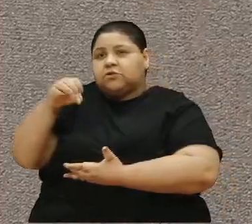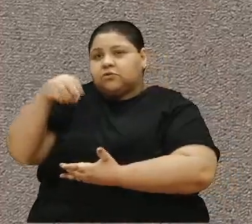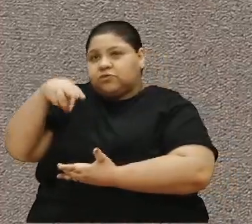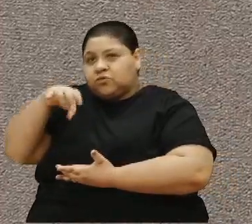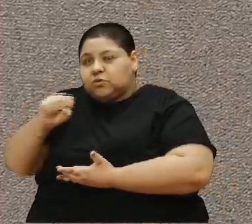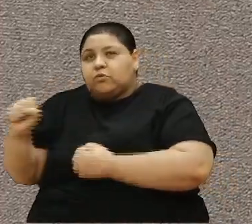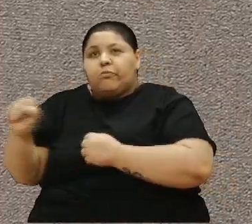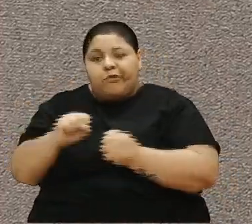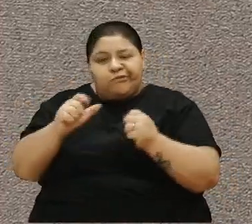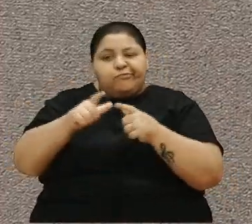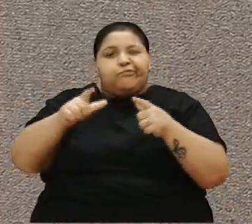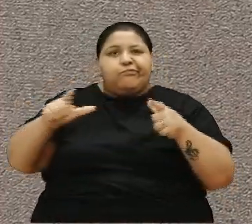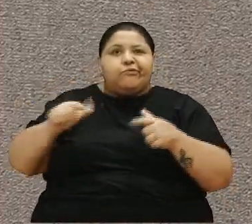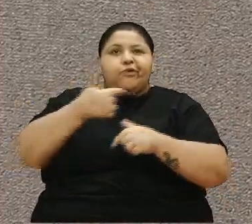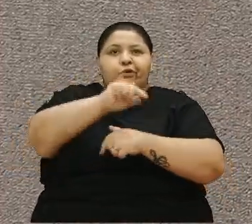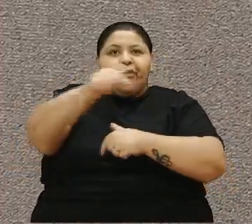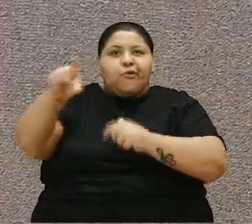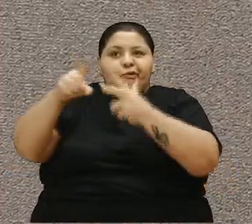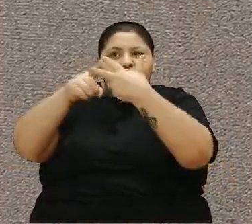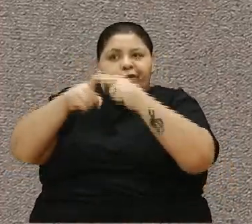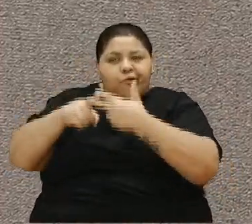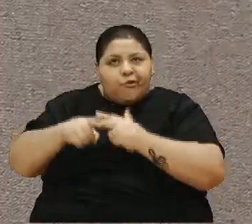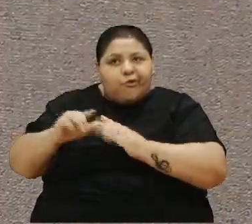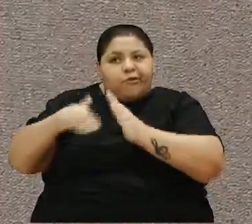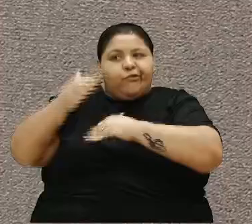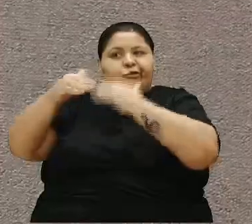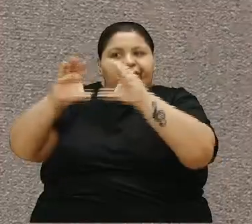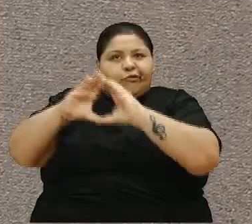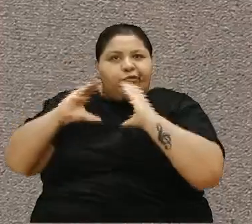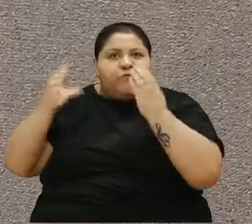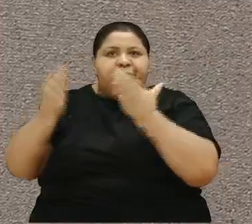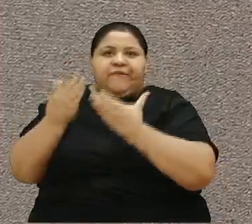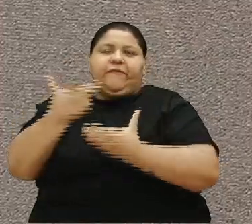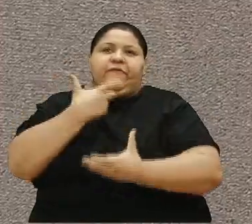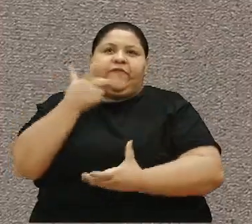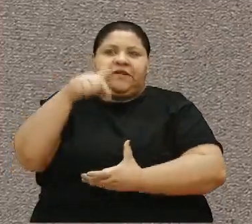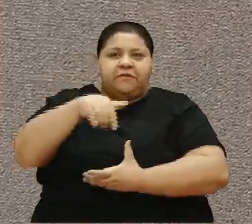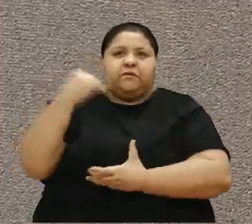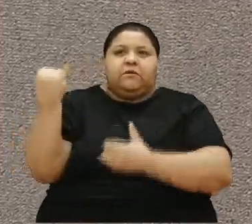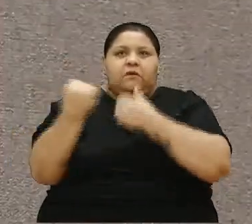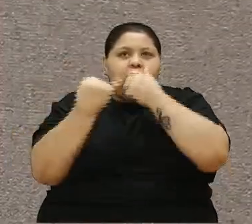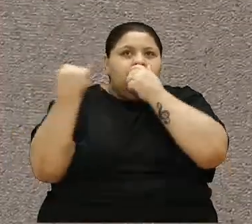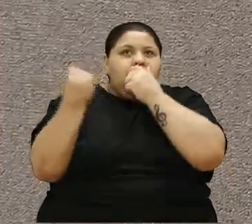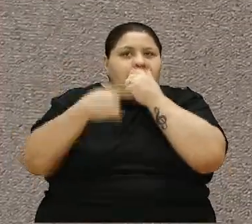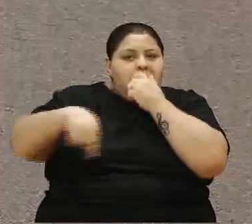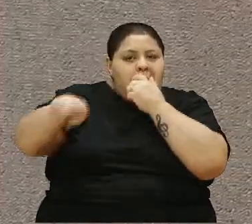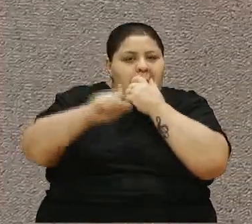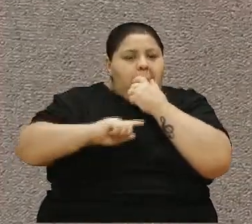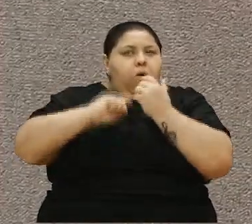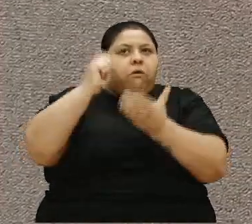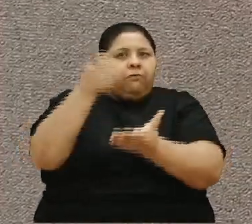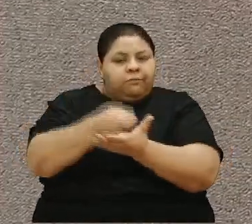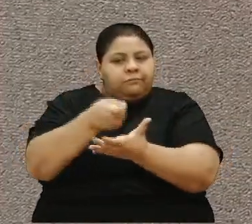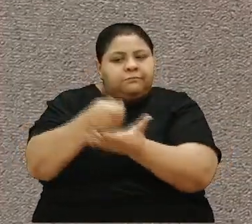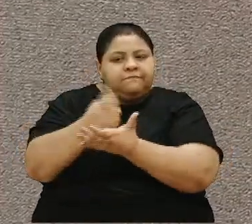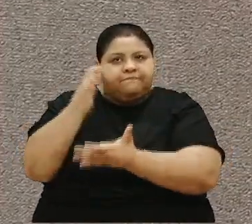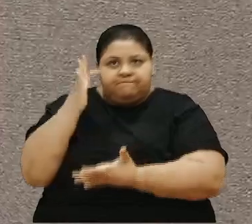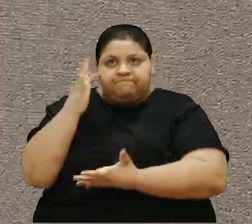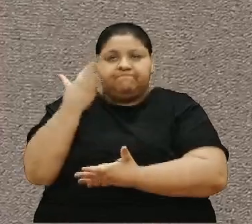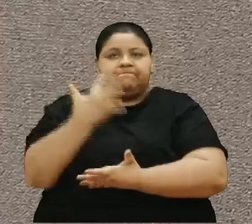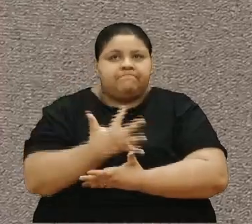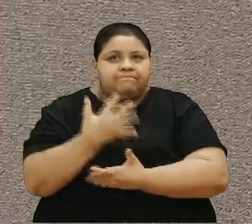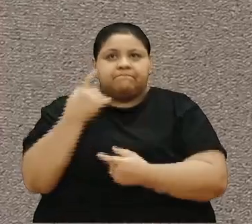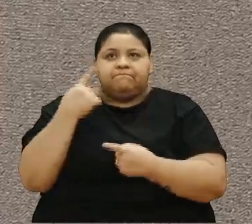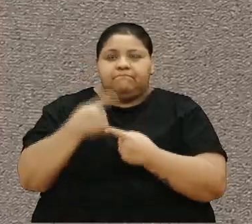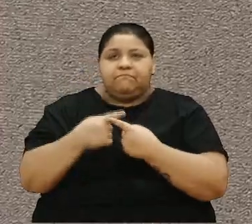outros recursos a serem feitos ali naquela comunidade. E reforço aqui a importância disso e a nossa batalha para que isso aconteça,